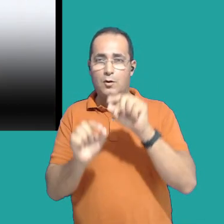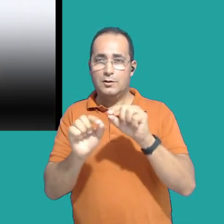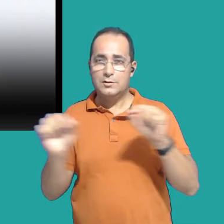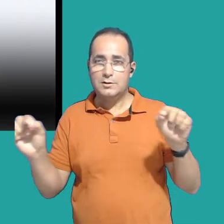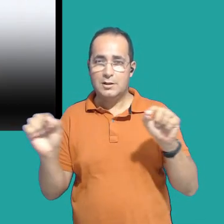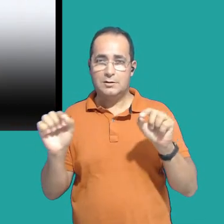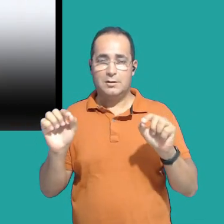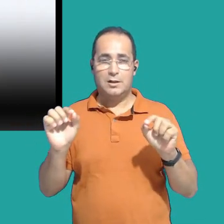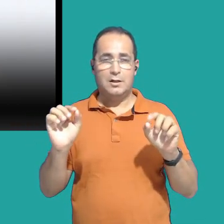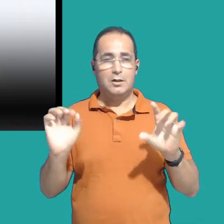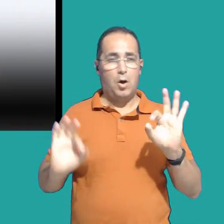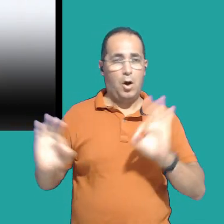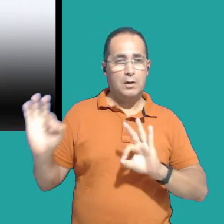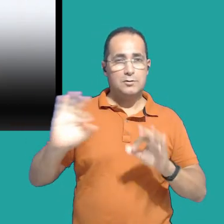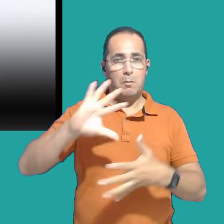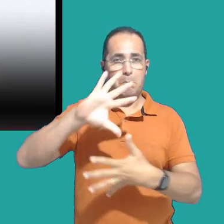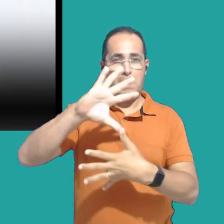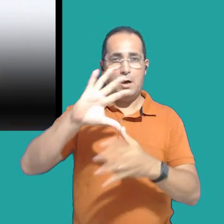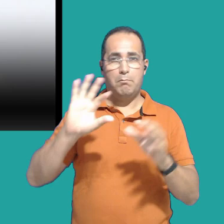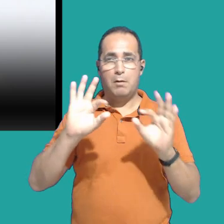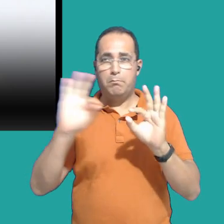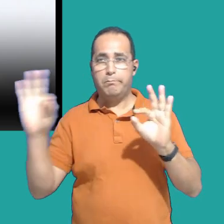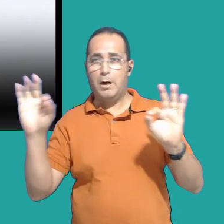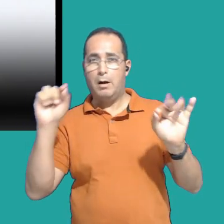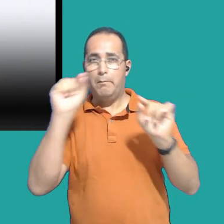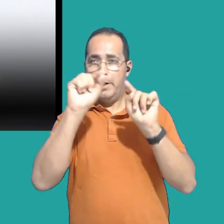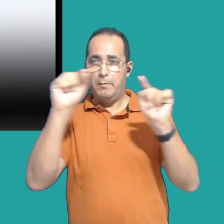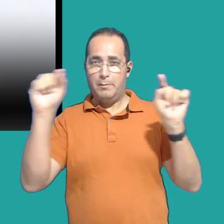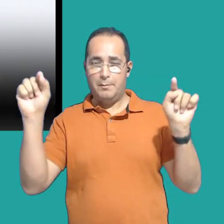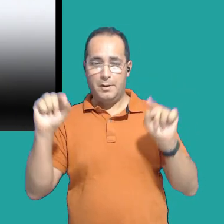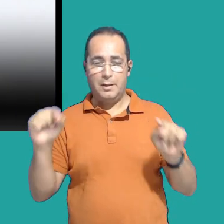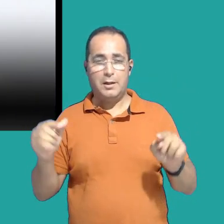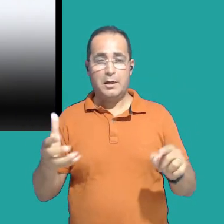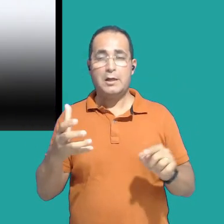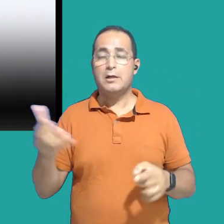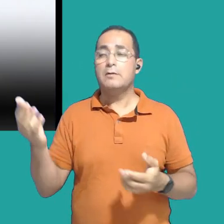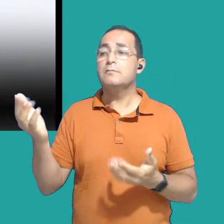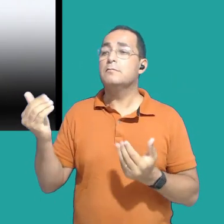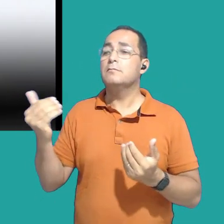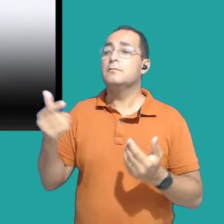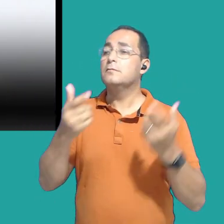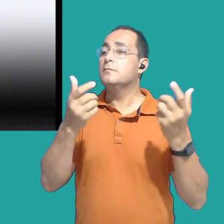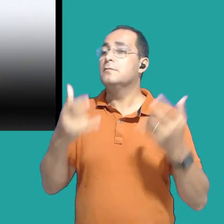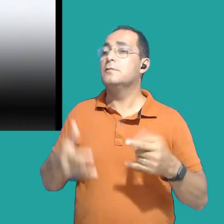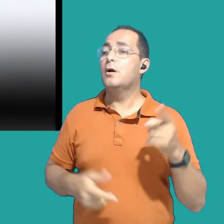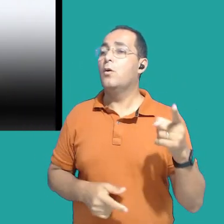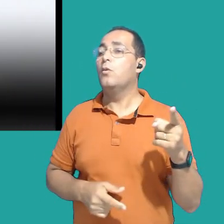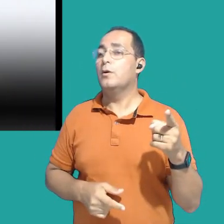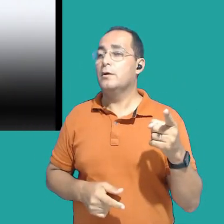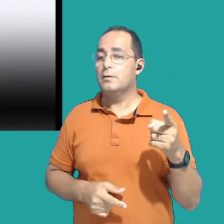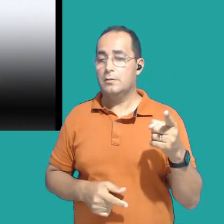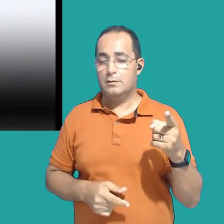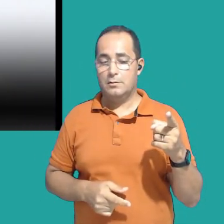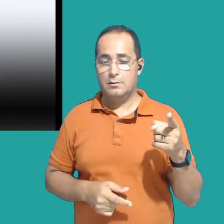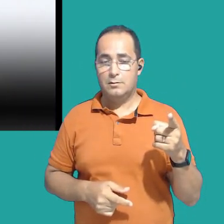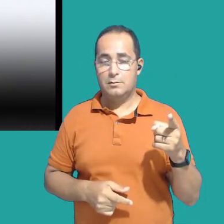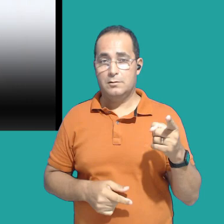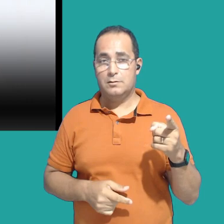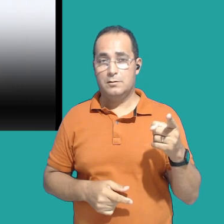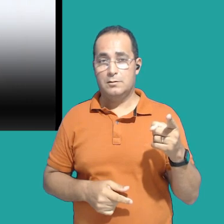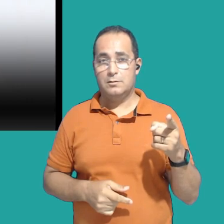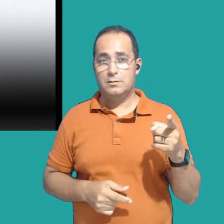fez um mapa no quadro, botou uns pontos lá e ele queria que alguém descrevesse aquele